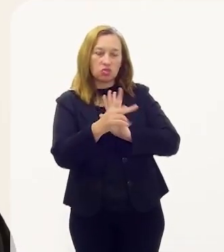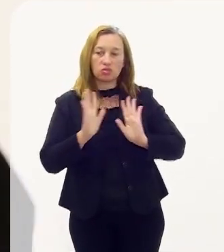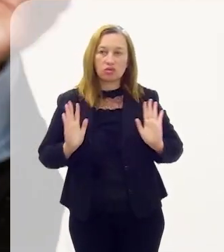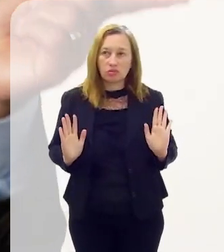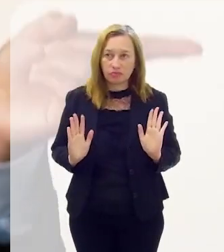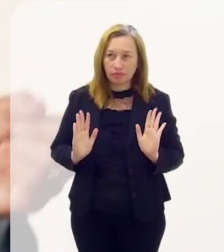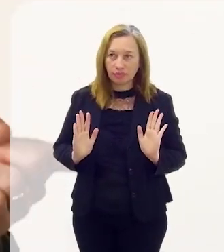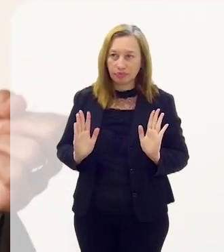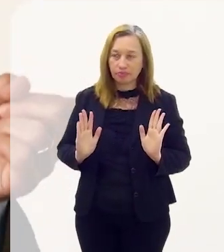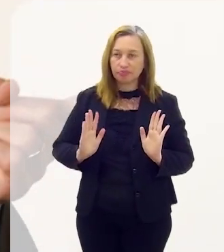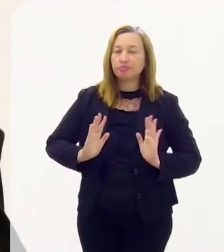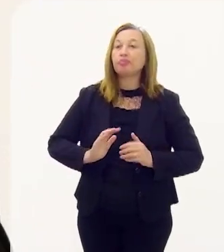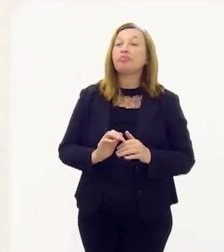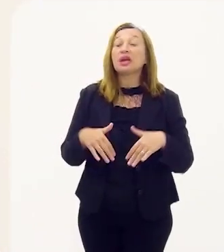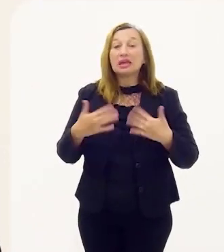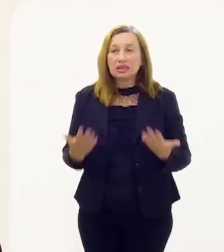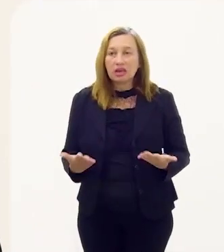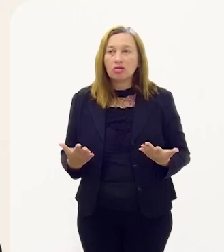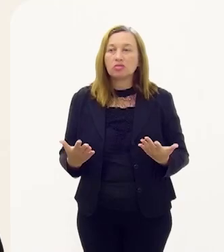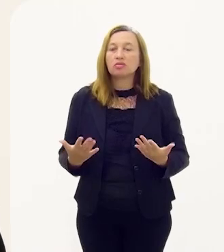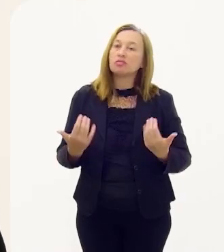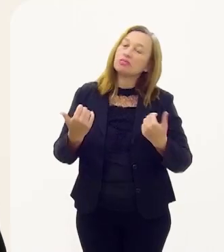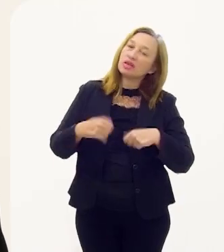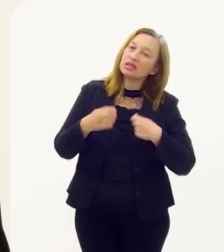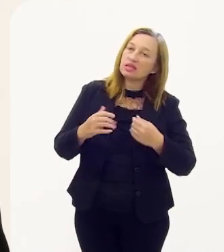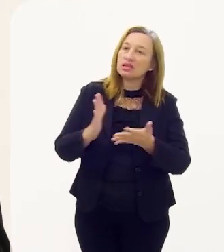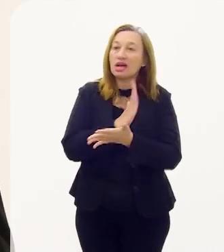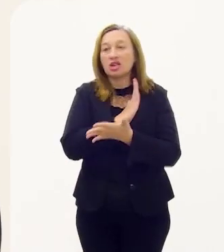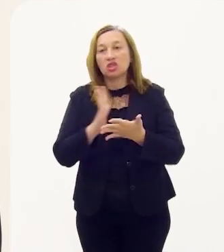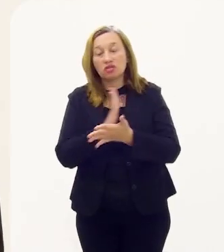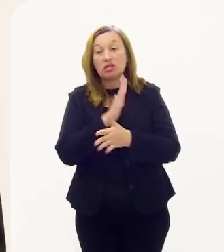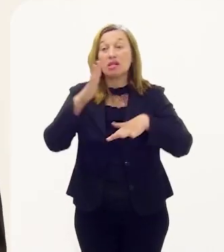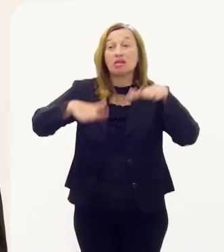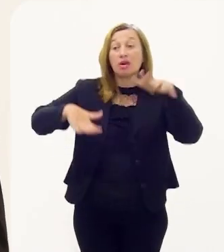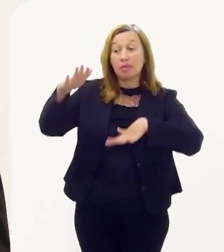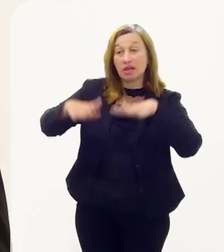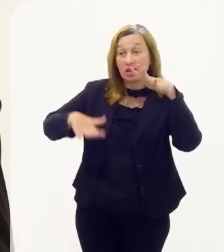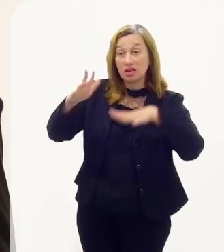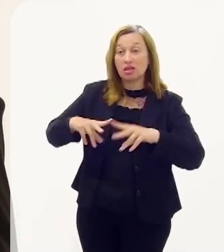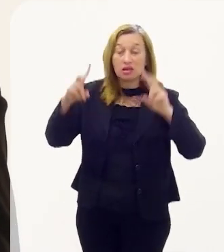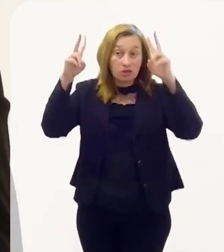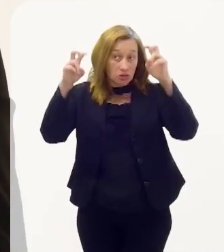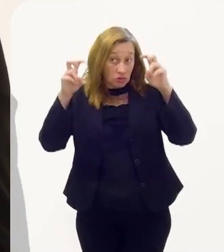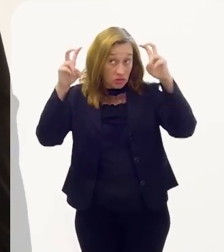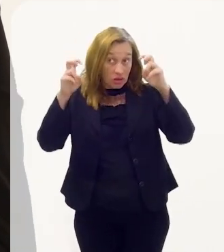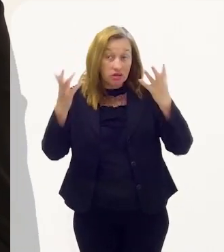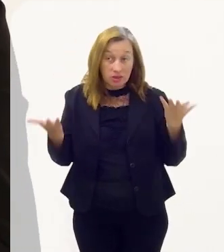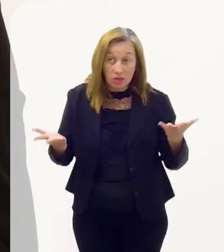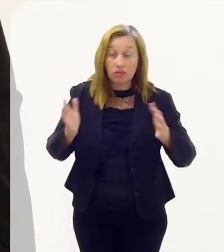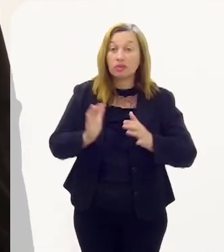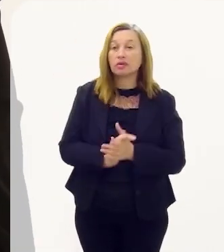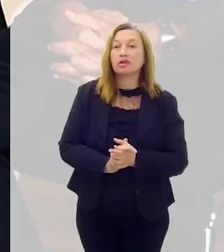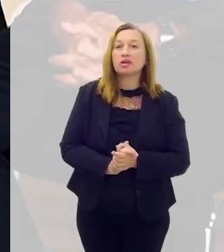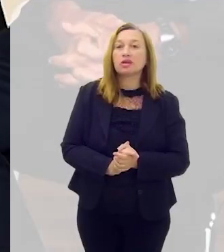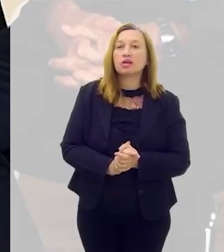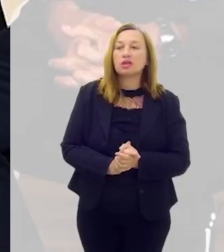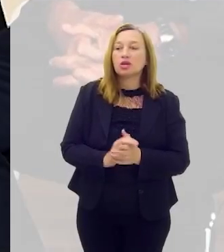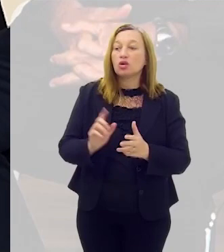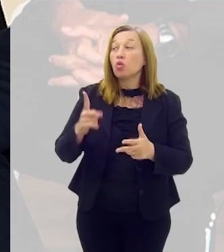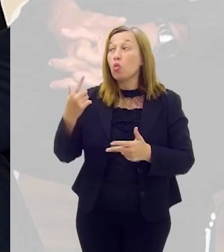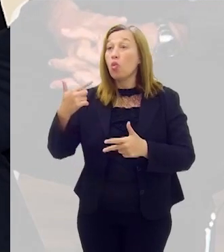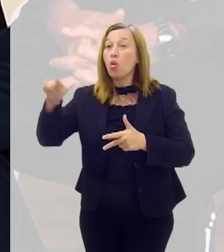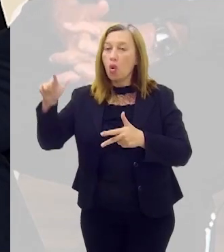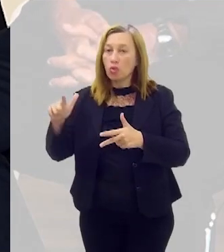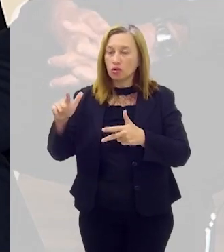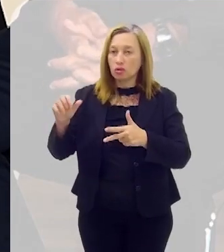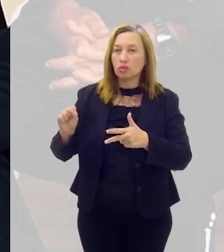né? E isso entra na cooperação. Então, o Brasil tem que demandar, muitas vezes, dependendo da situação, uma cooperação do outro